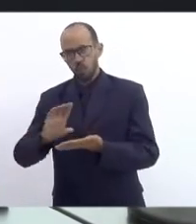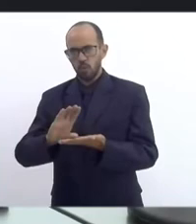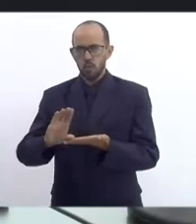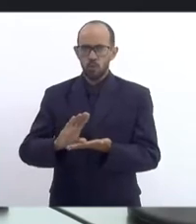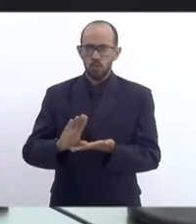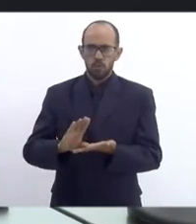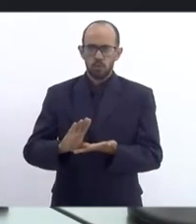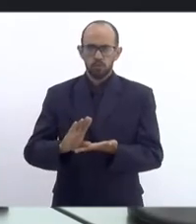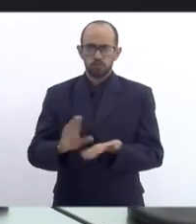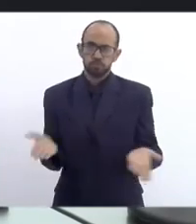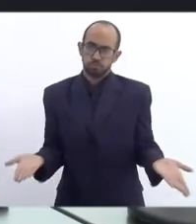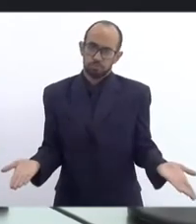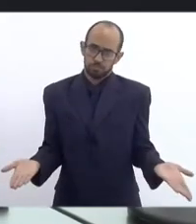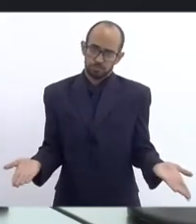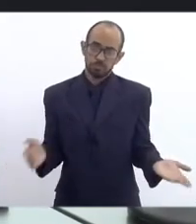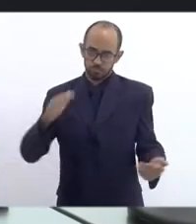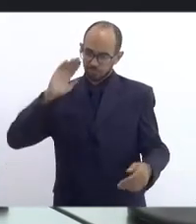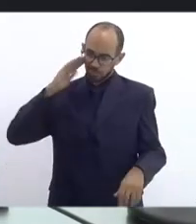Entendeu?